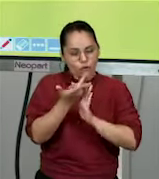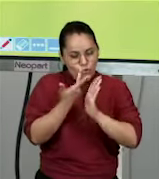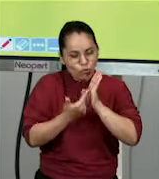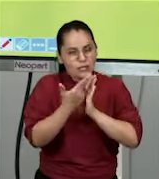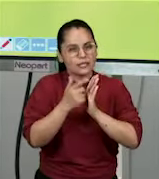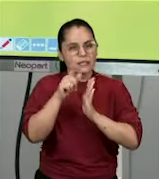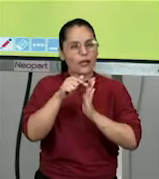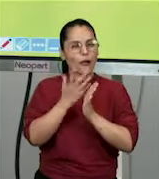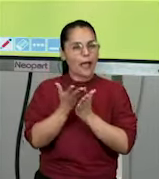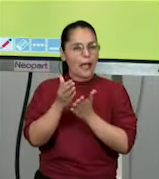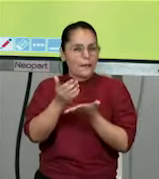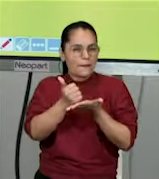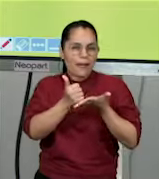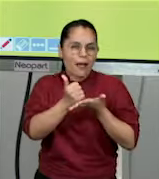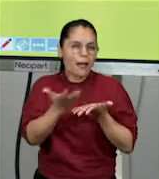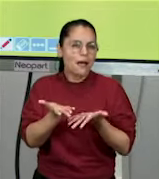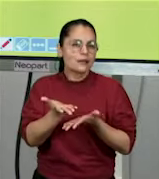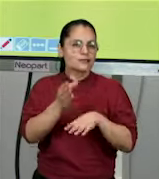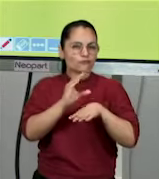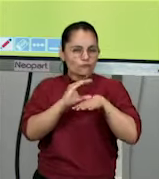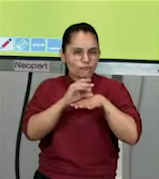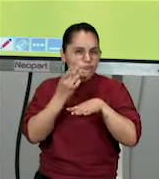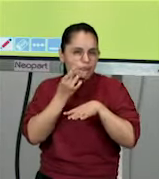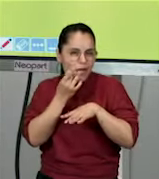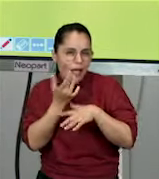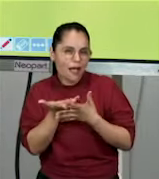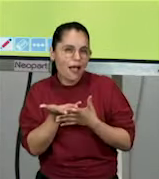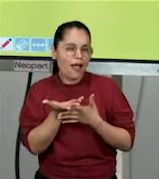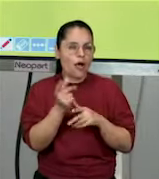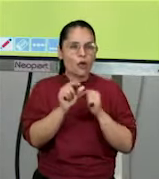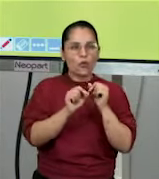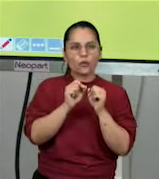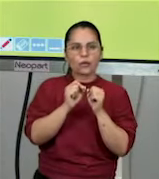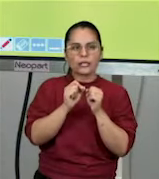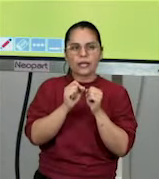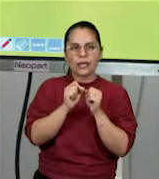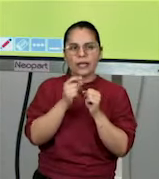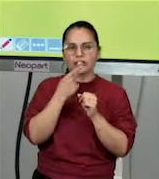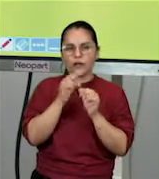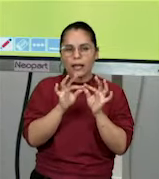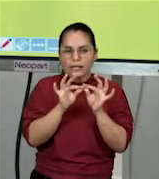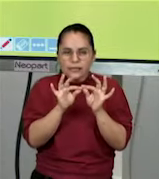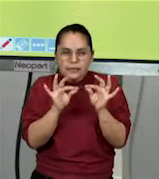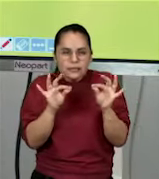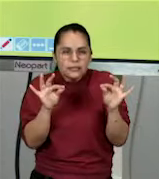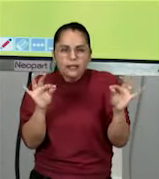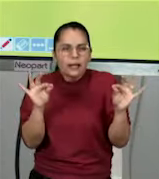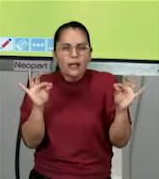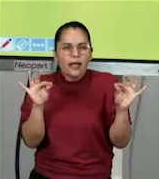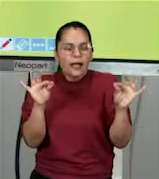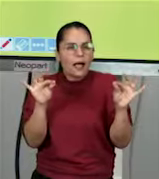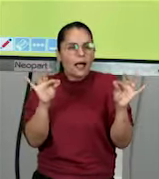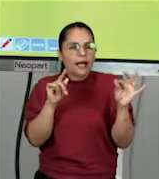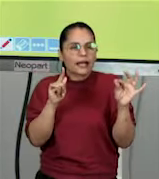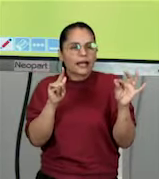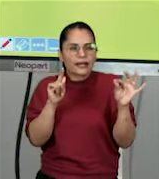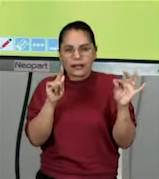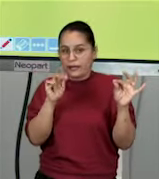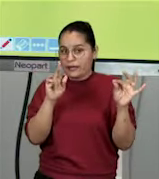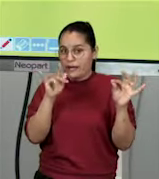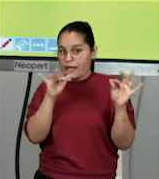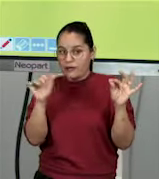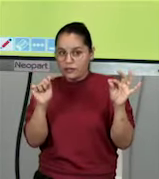de grafite, ele é a base que chamamos de linhas gráficas, linhas gráficas.